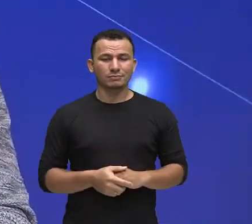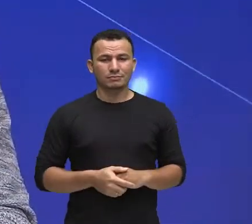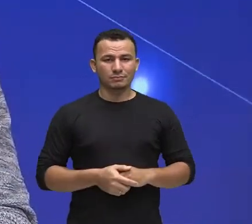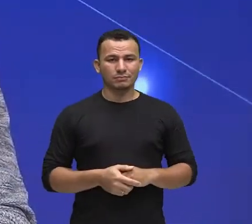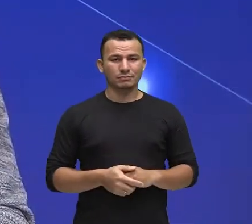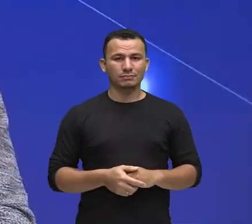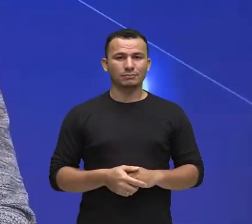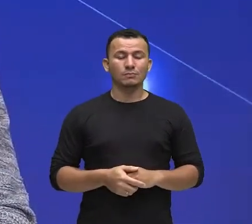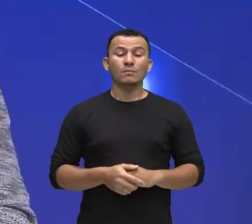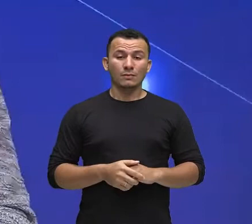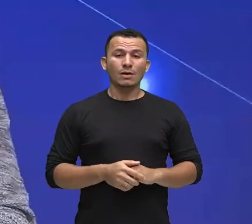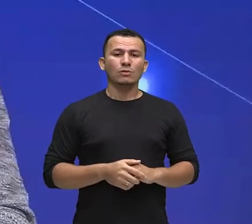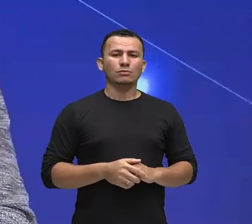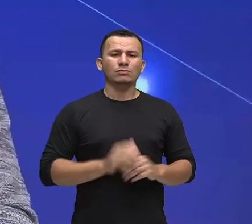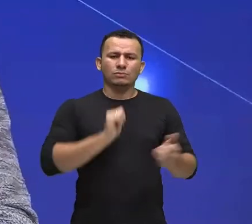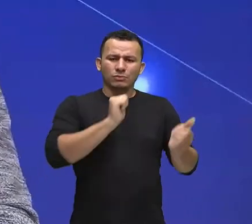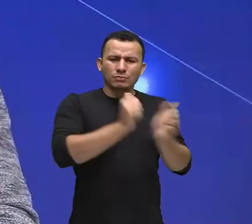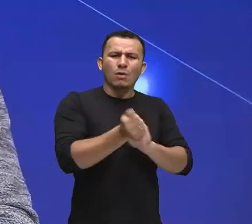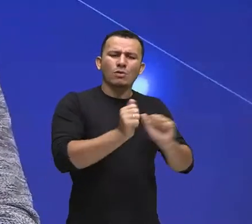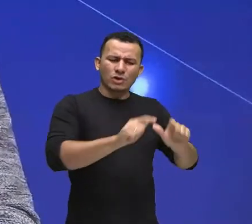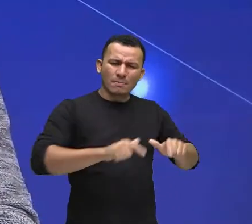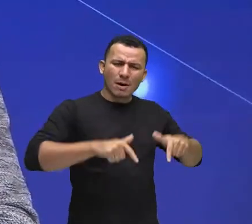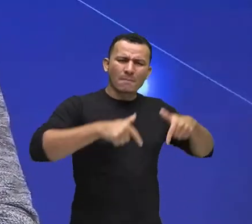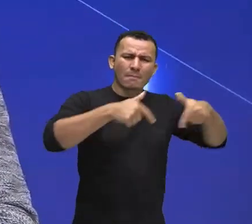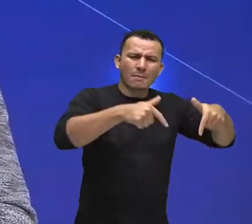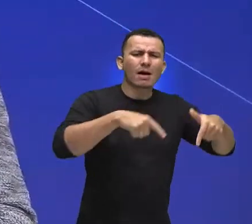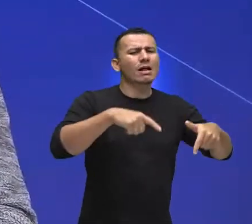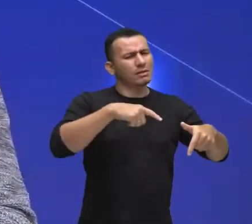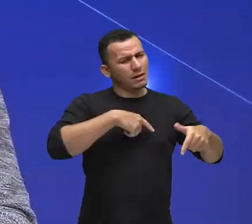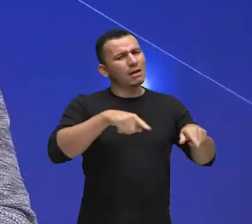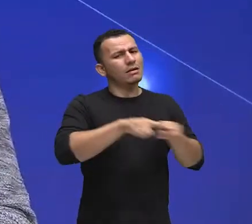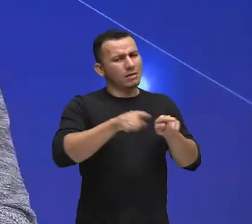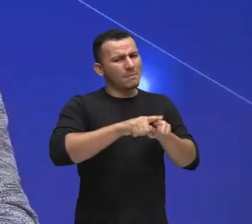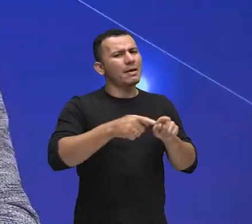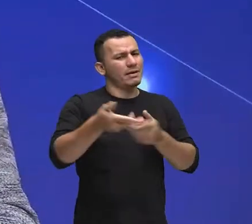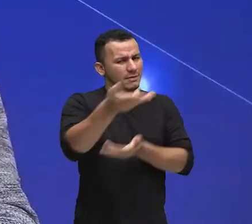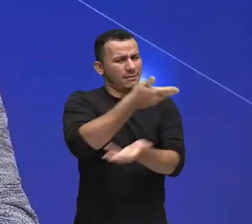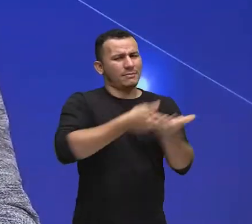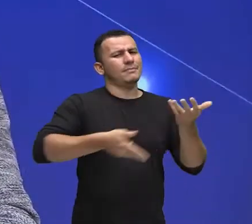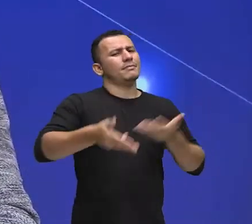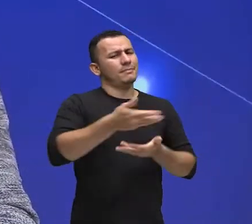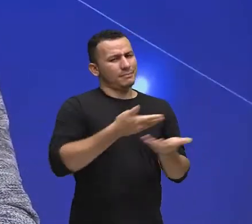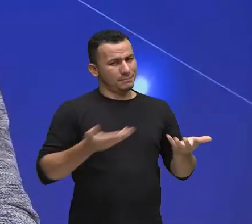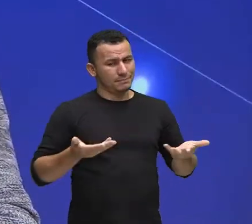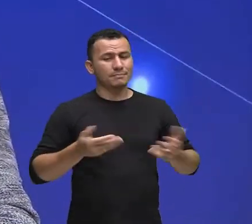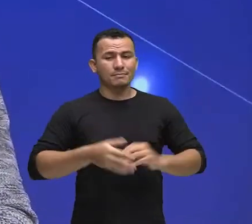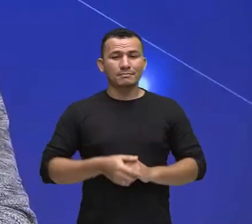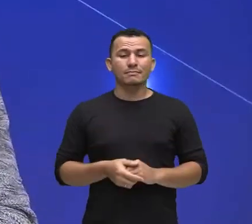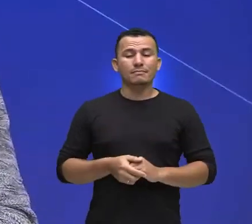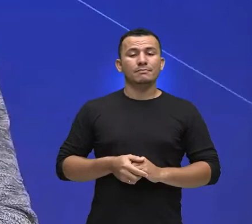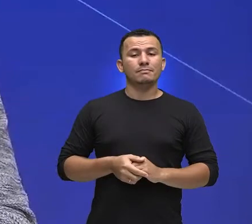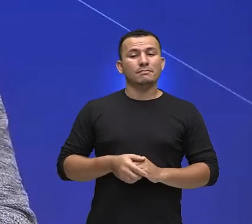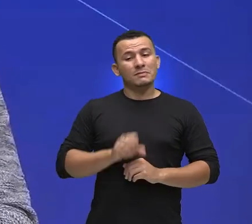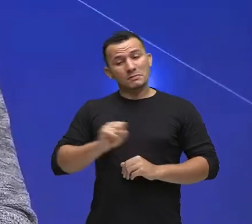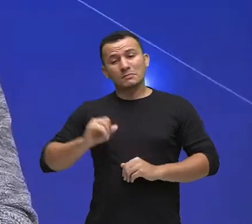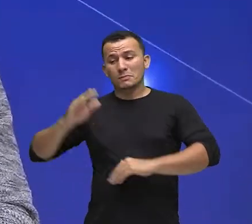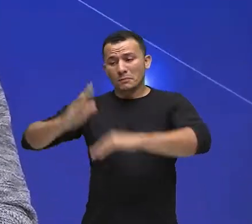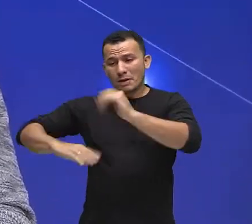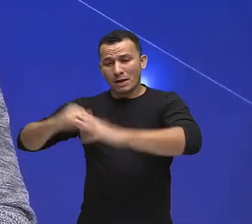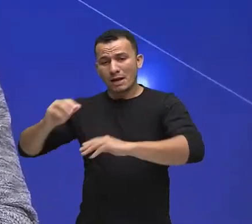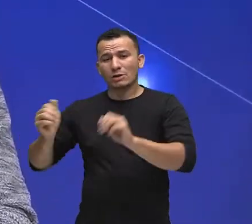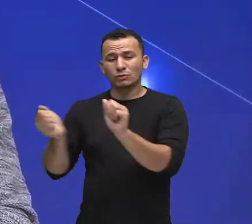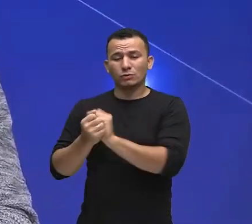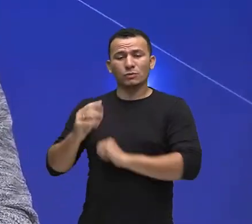no fazer de uma atividade física haja um desenvolvimento social, né? Seja do atleta para com seu